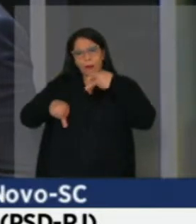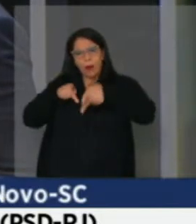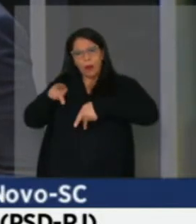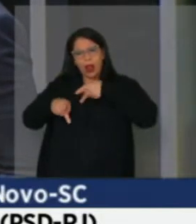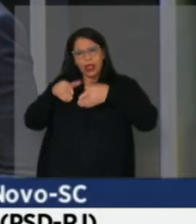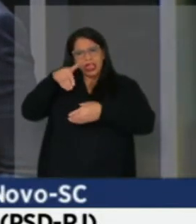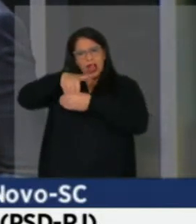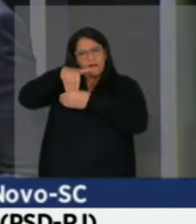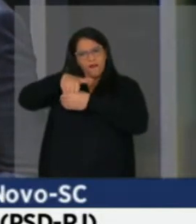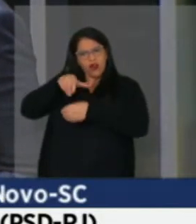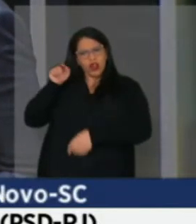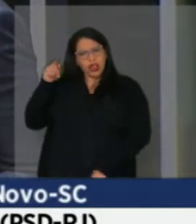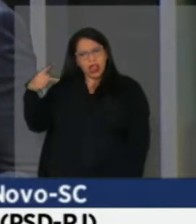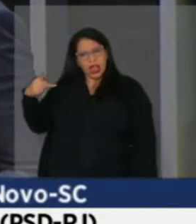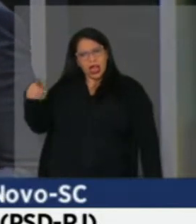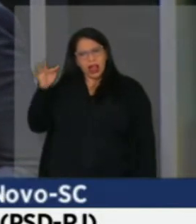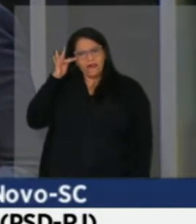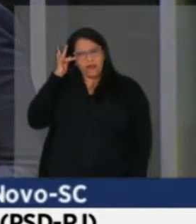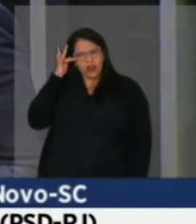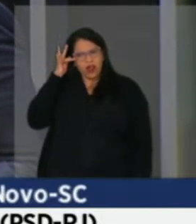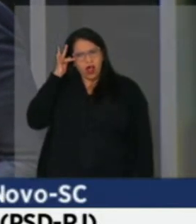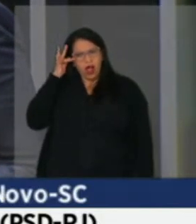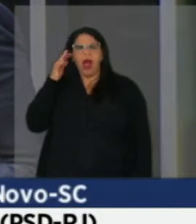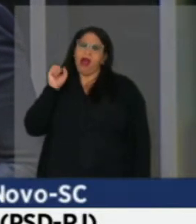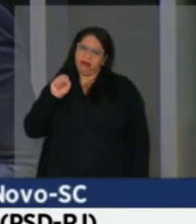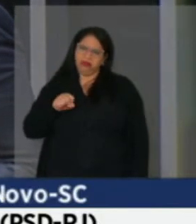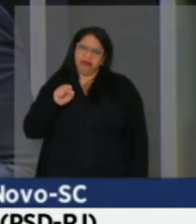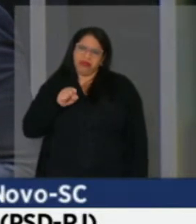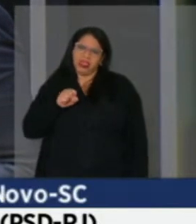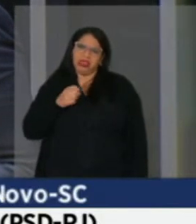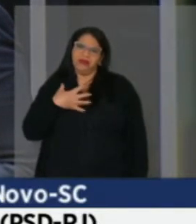fiquei refletindo, de fato, precisamos ter empatia.